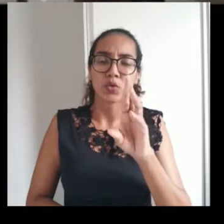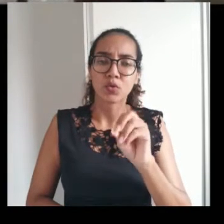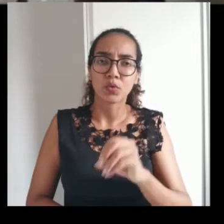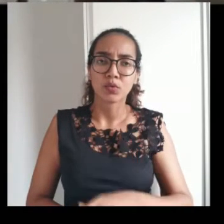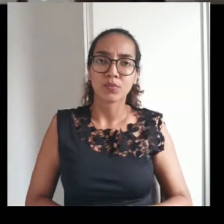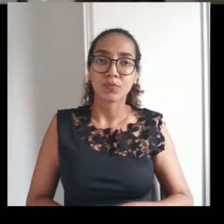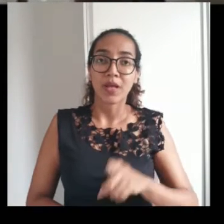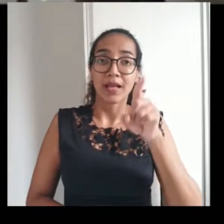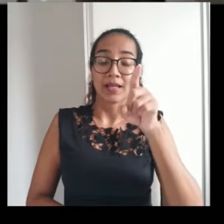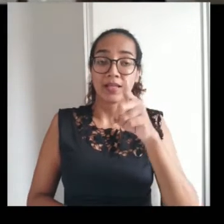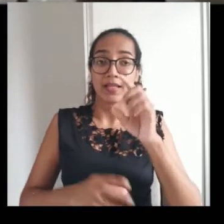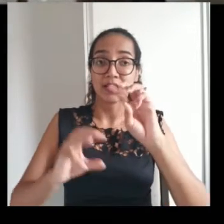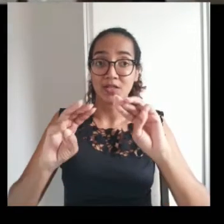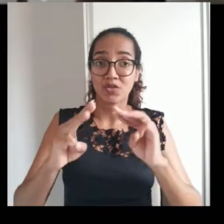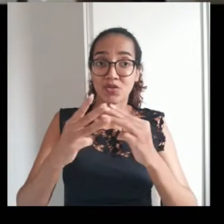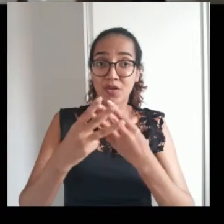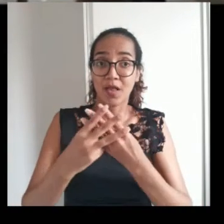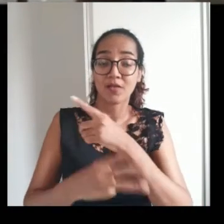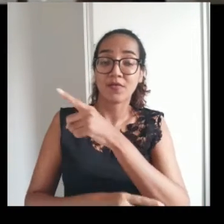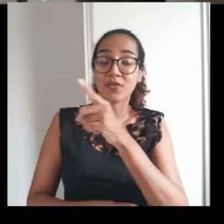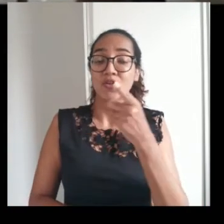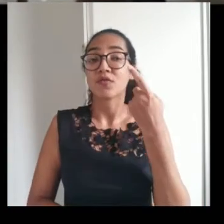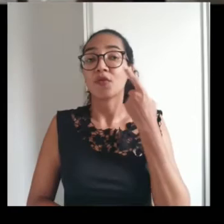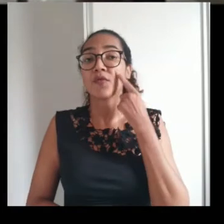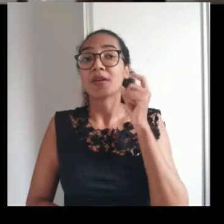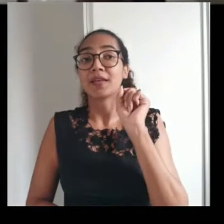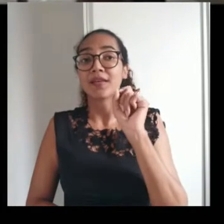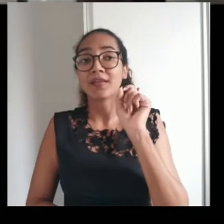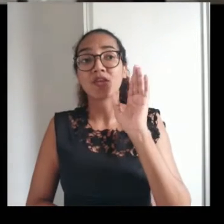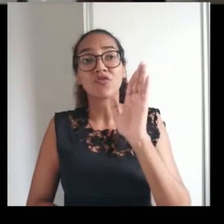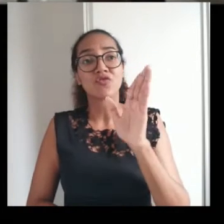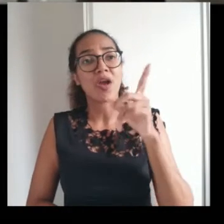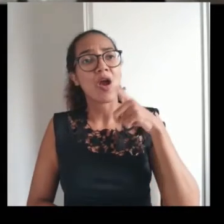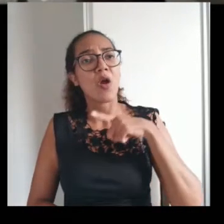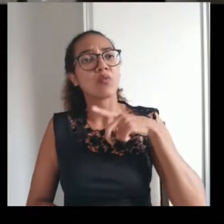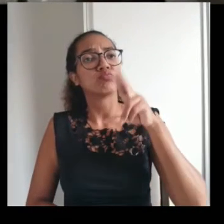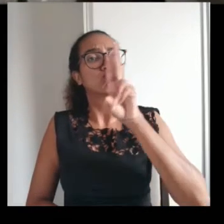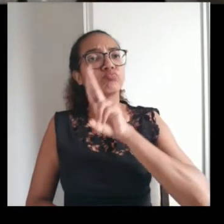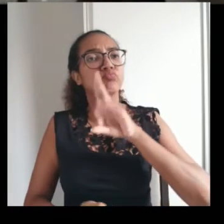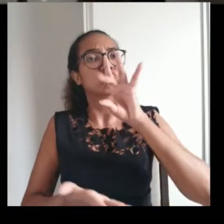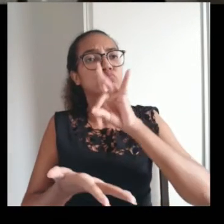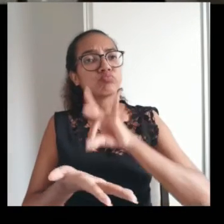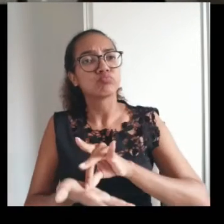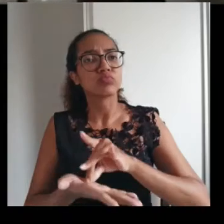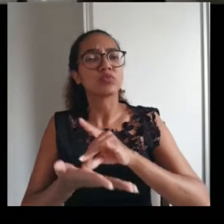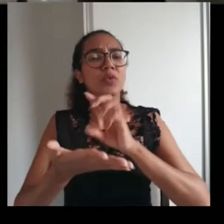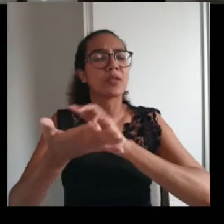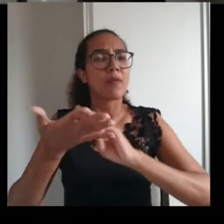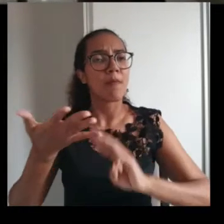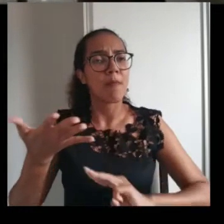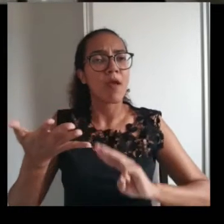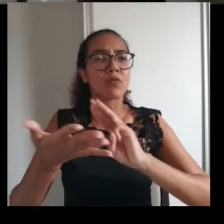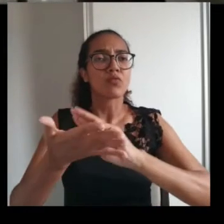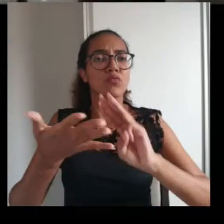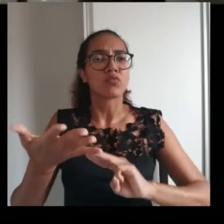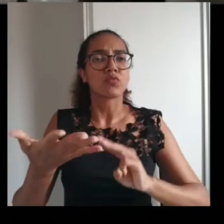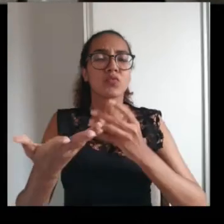nesse conjunto de slides, vocês vão perceber que existe já uma implementação de vários métodos, né? Tem aqui o método, por exemplo,